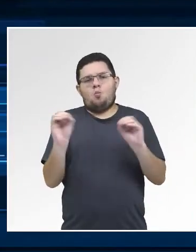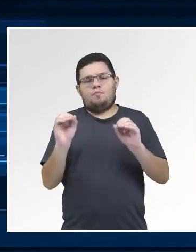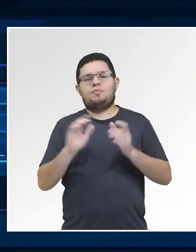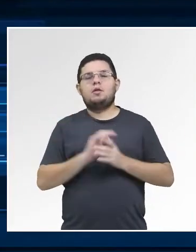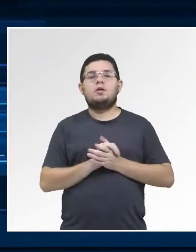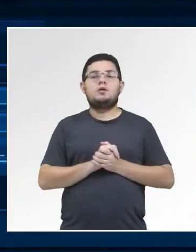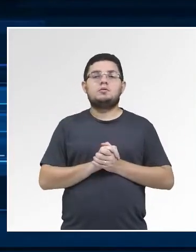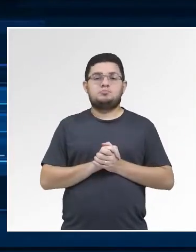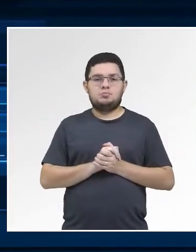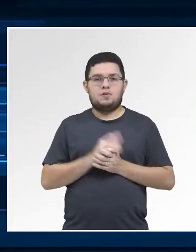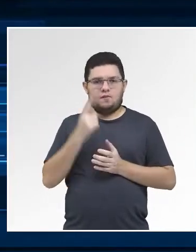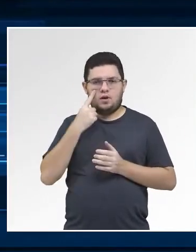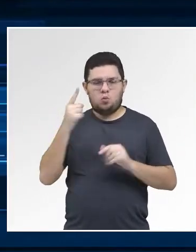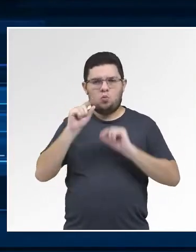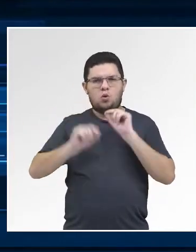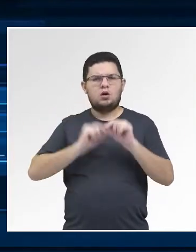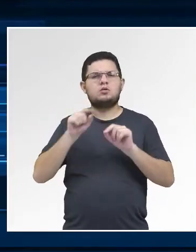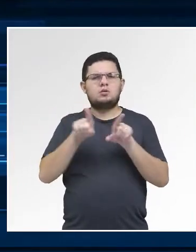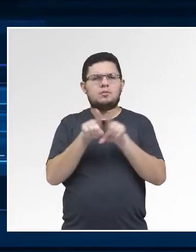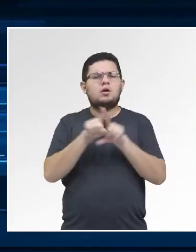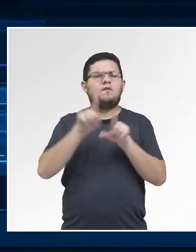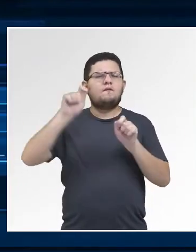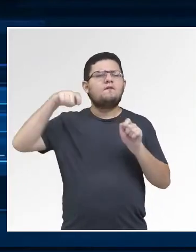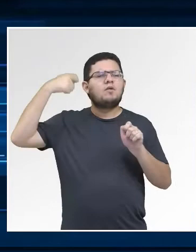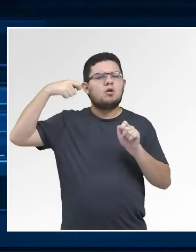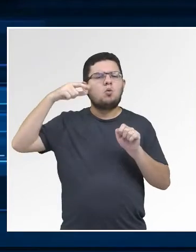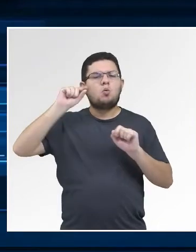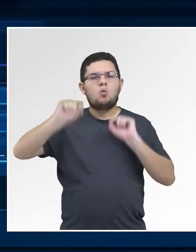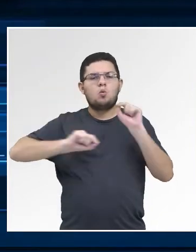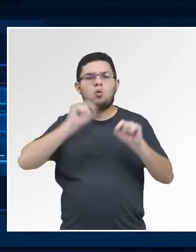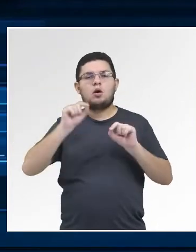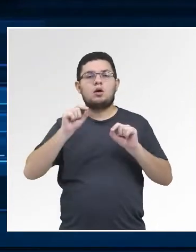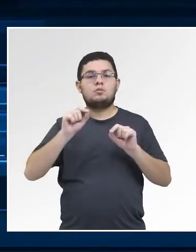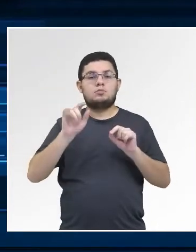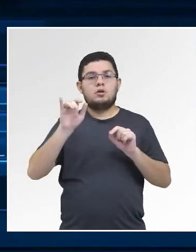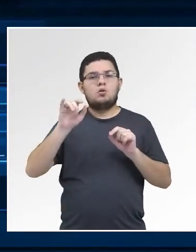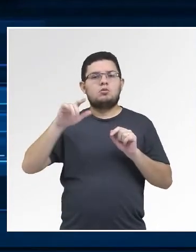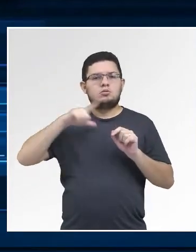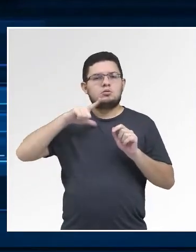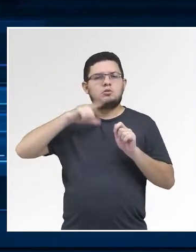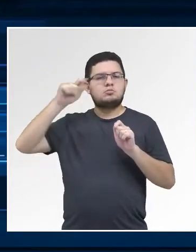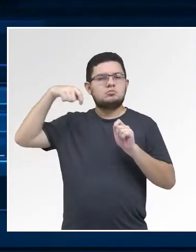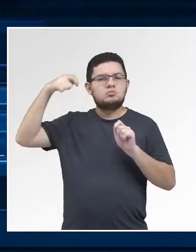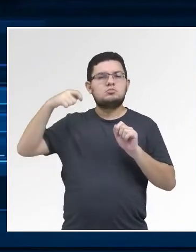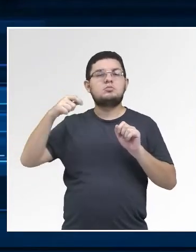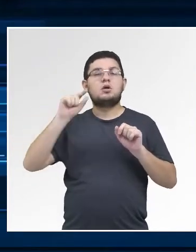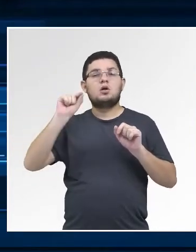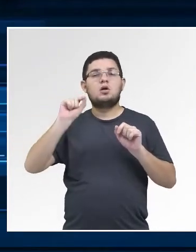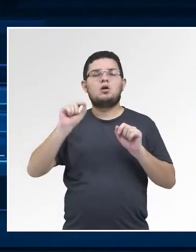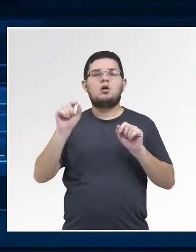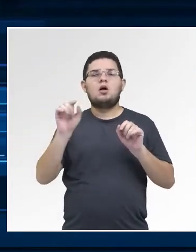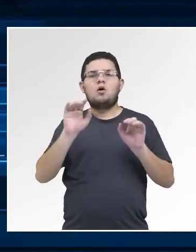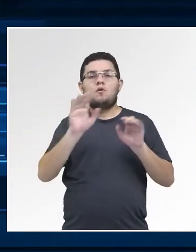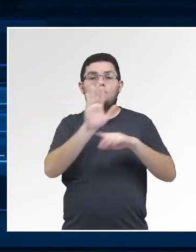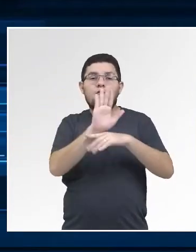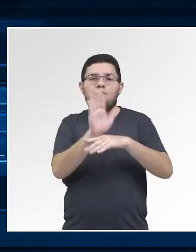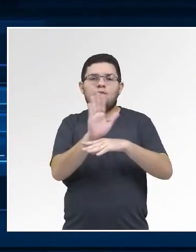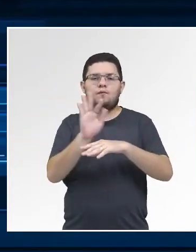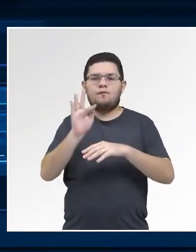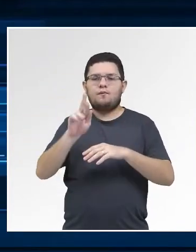no vídeo trazendo uma cena de Friends, que é muito engraçada. Muito bem, agora nós vamos para o nosso conversation de hoje, né,